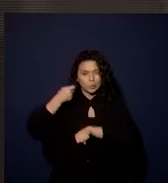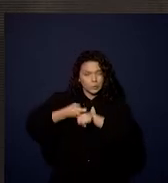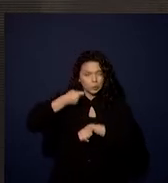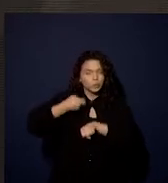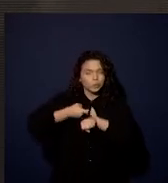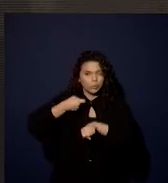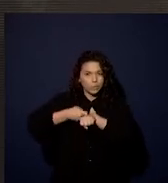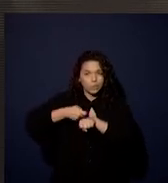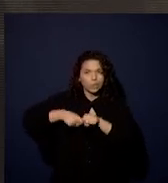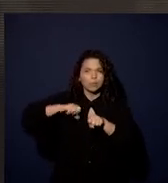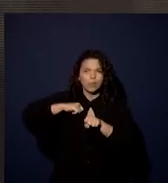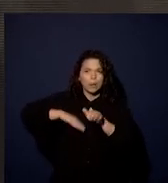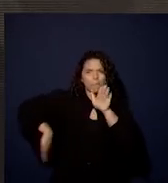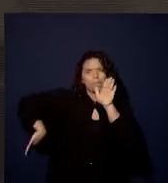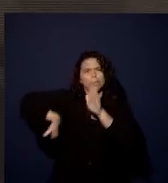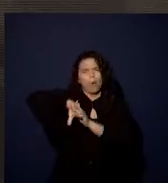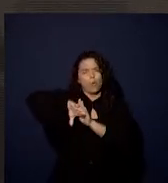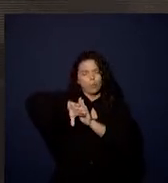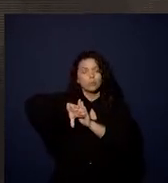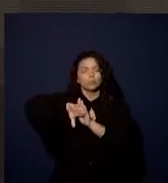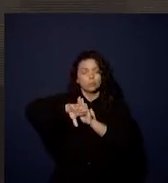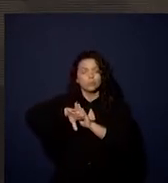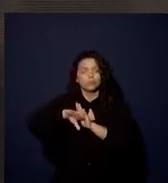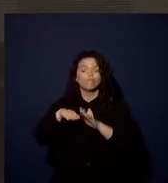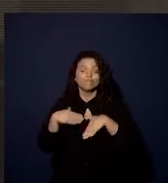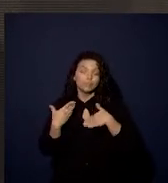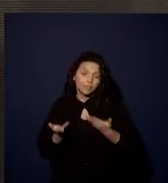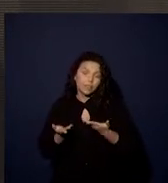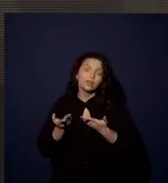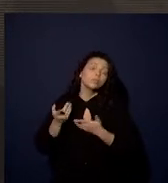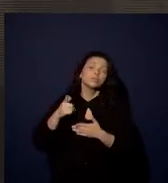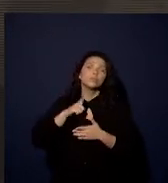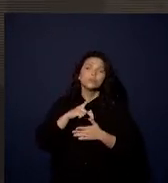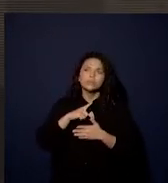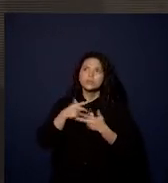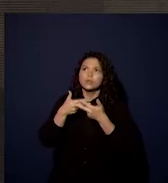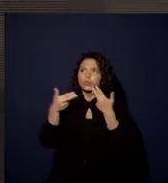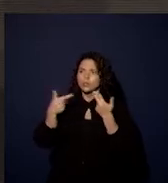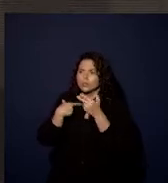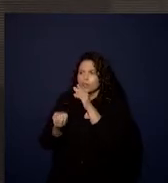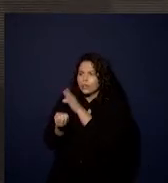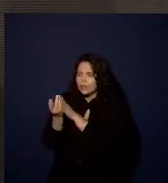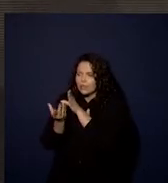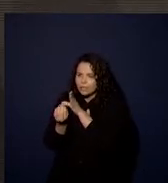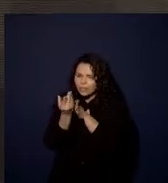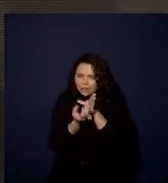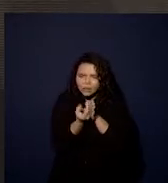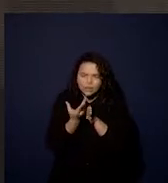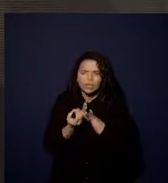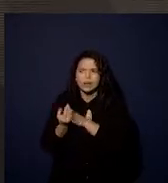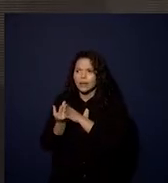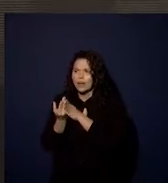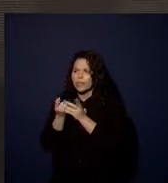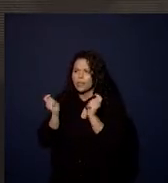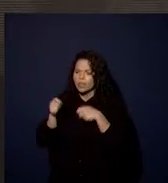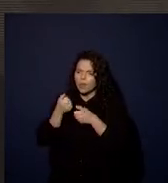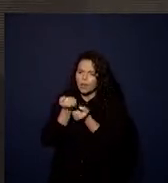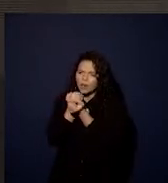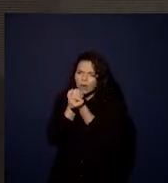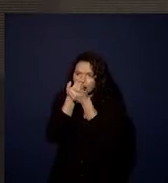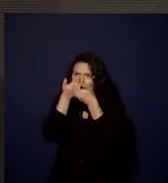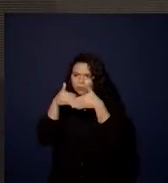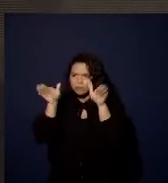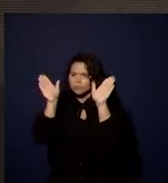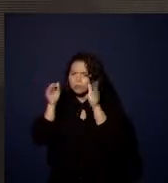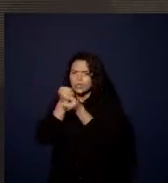se constrói um acabou-se de subsídios e interferências gigantesco E você começa a ter